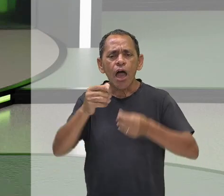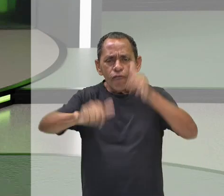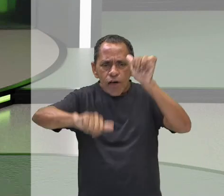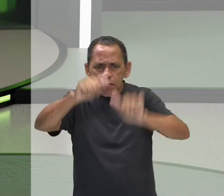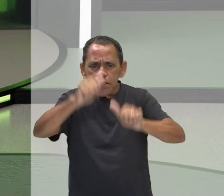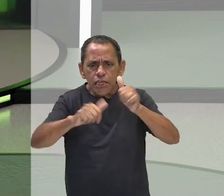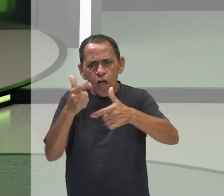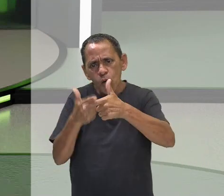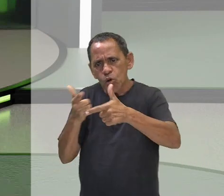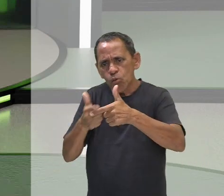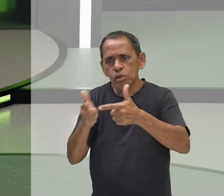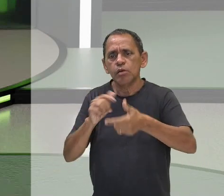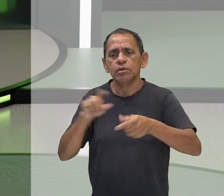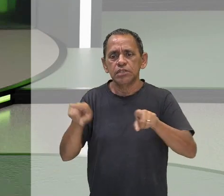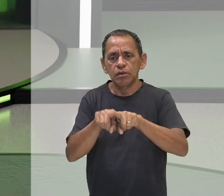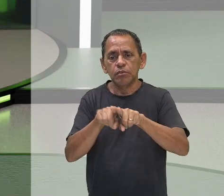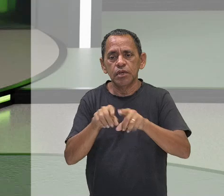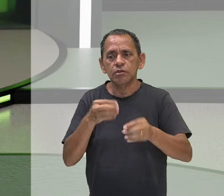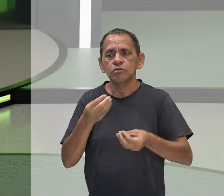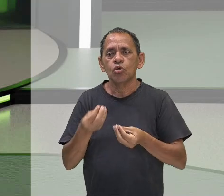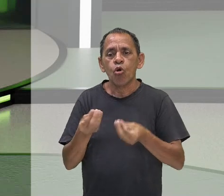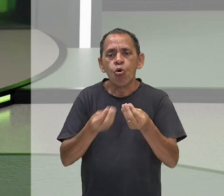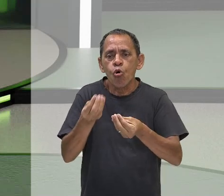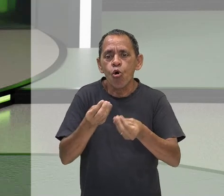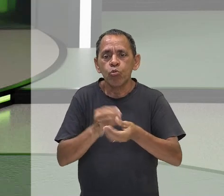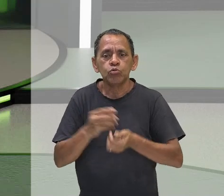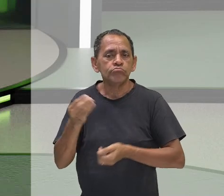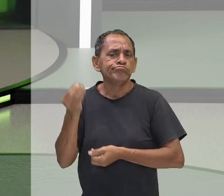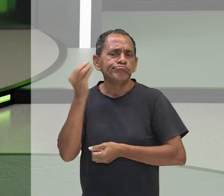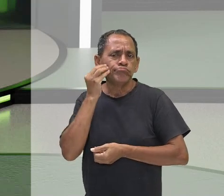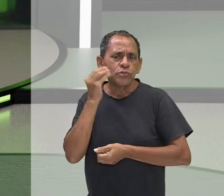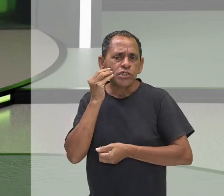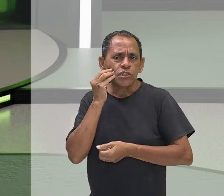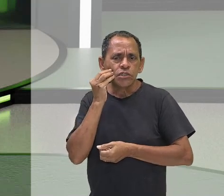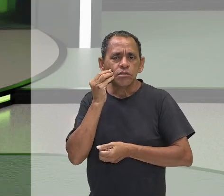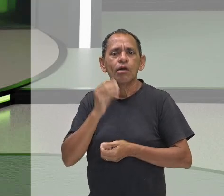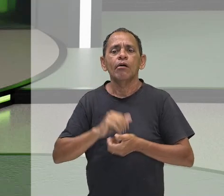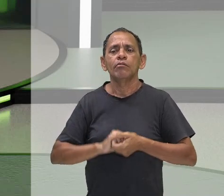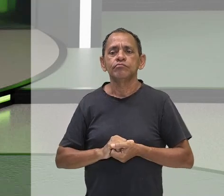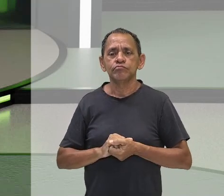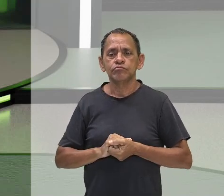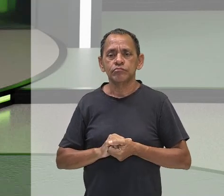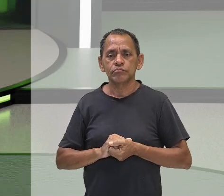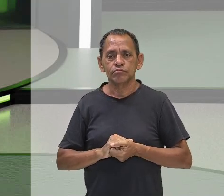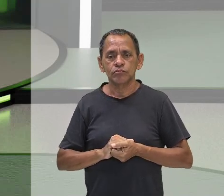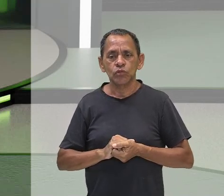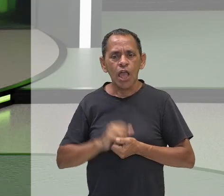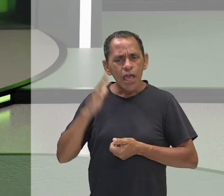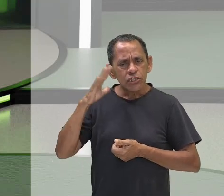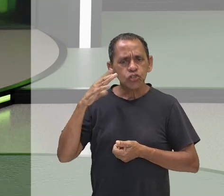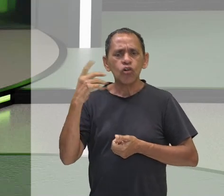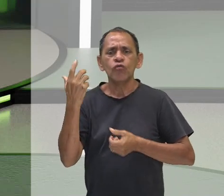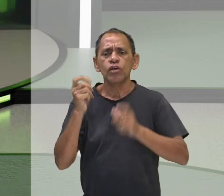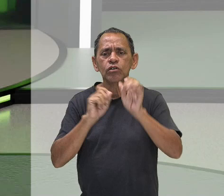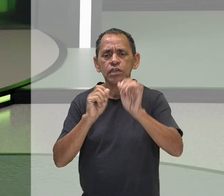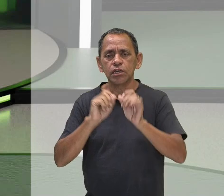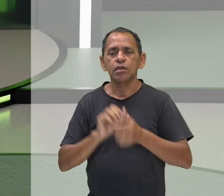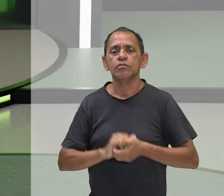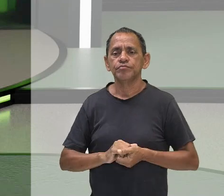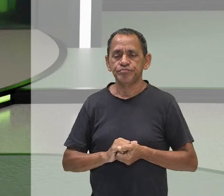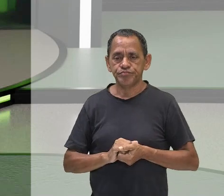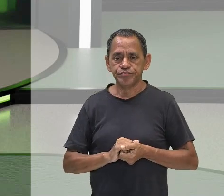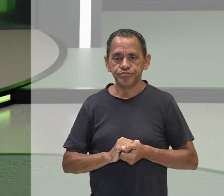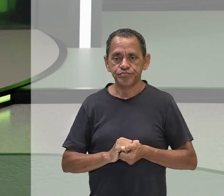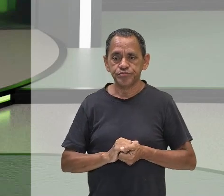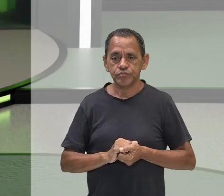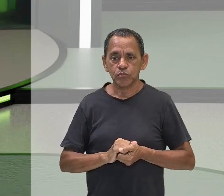problema e tentar resolver, tentar dar uma solução aí para essa situação. Às